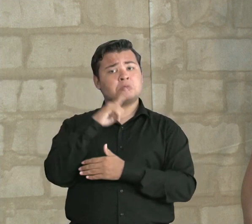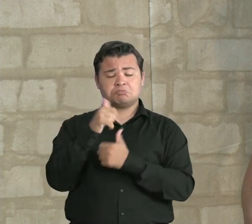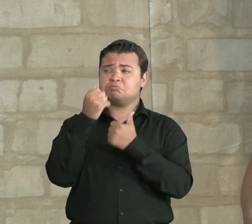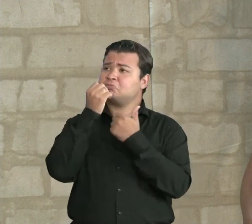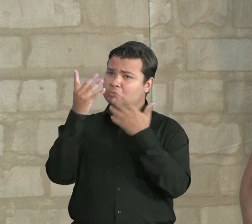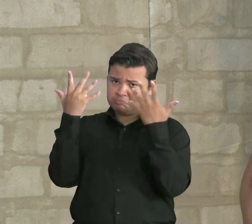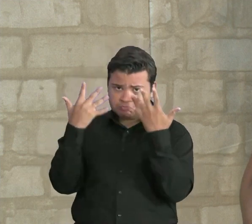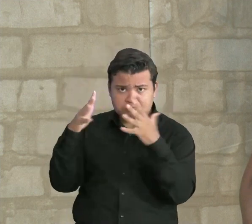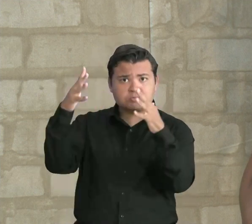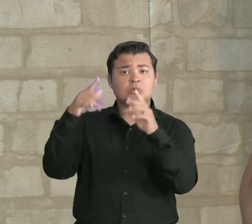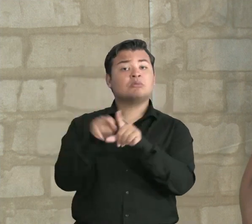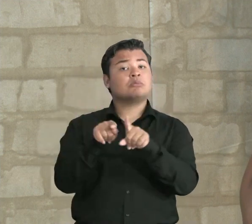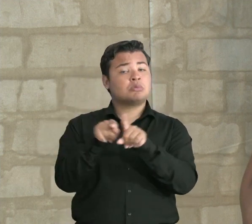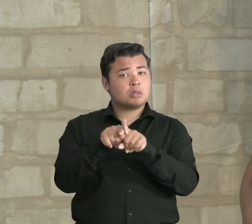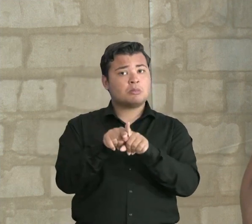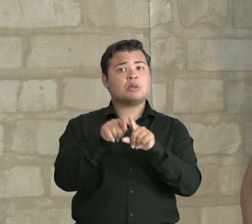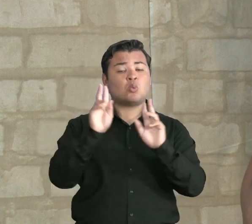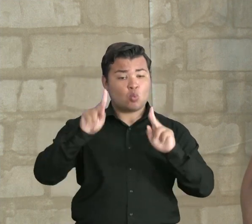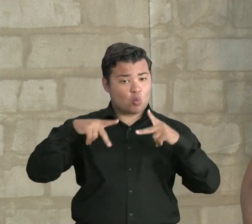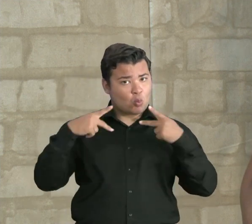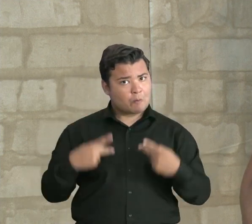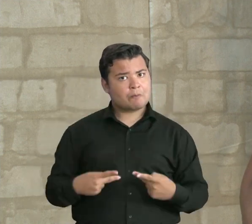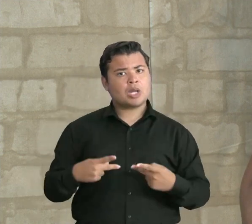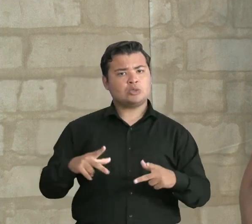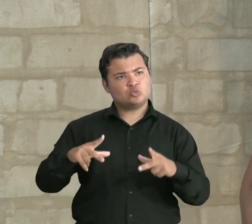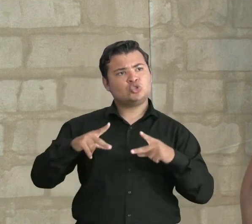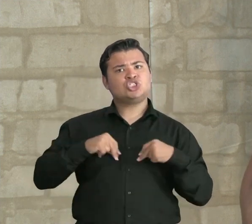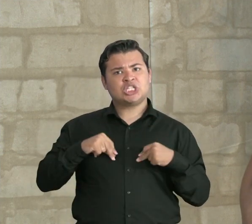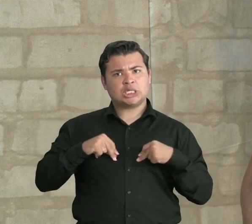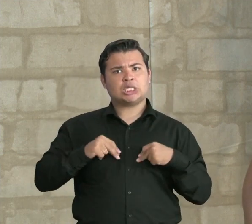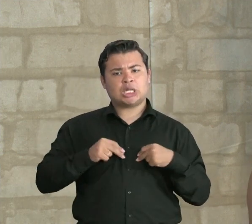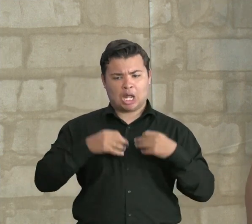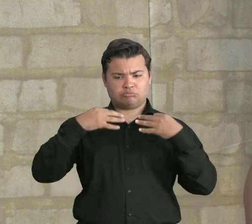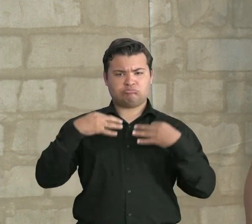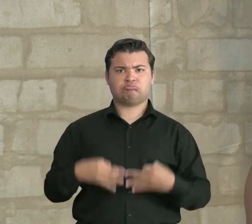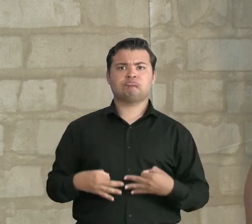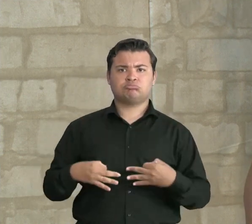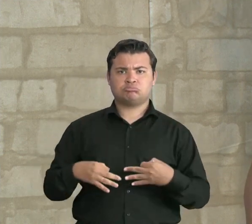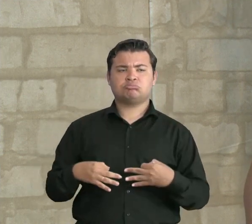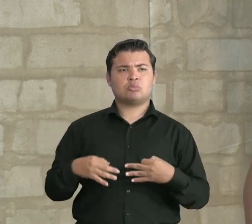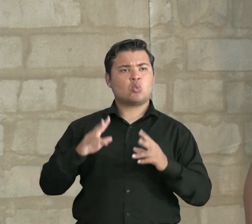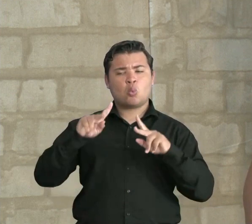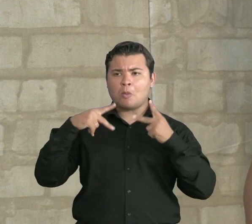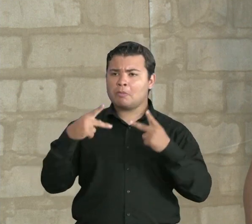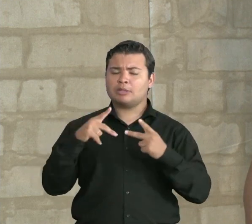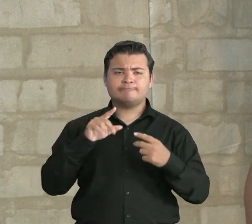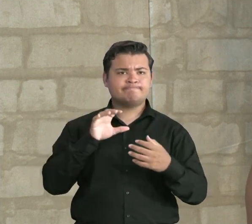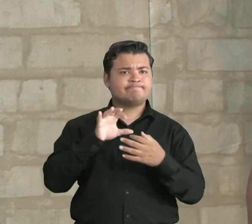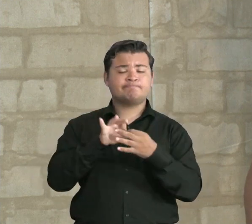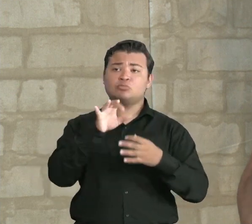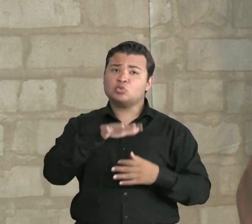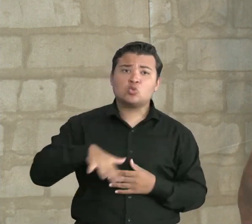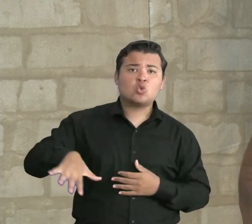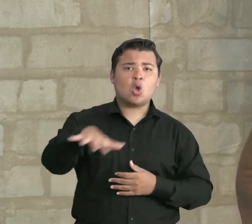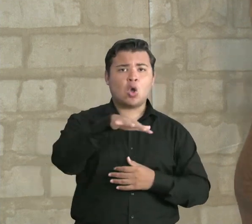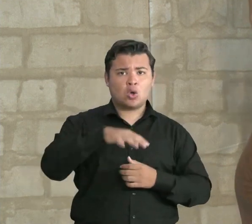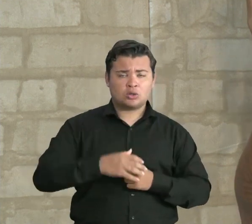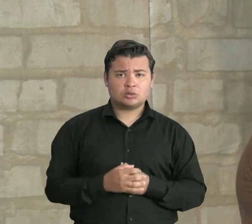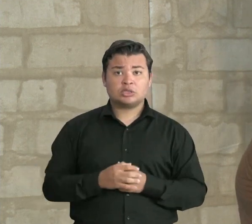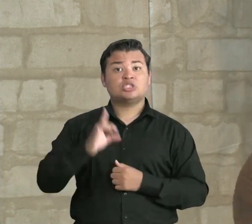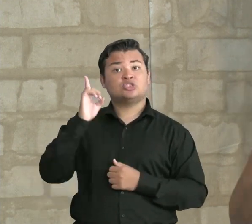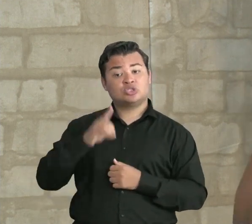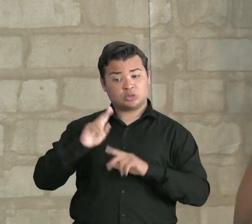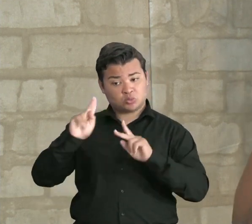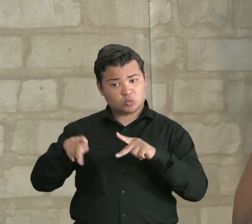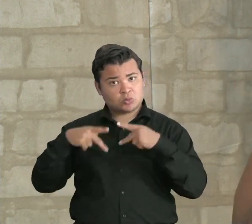da efetivação da dignidade humana para todos os seres humanos. Os direitos humanos, né, atrelados a